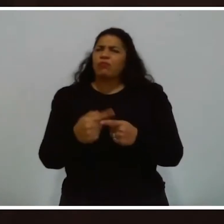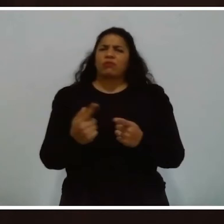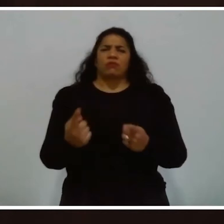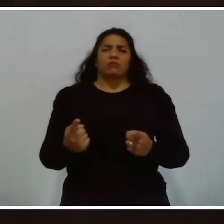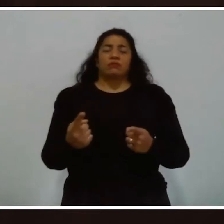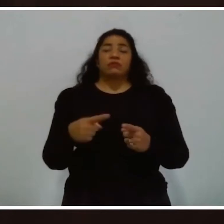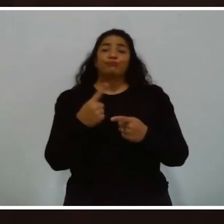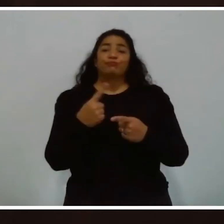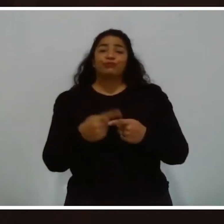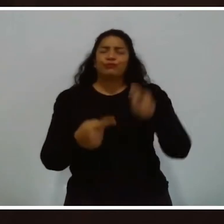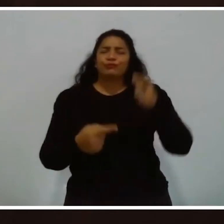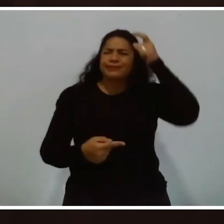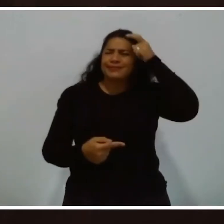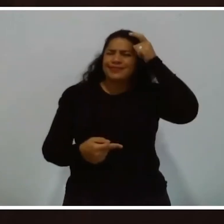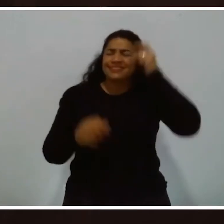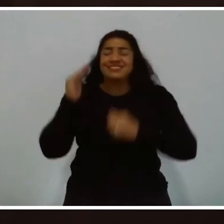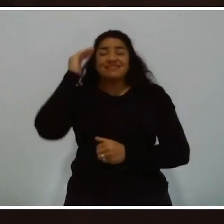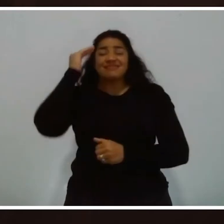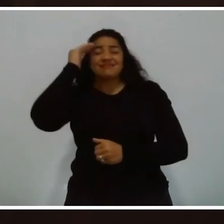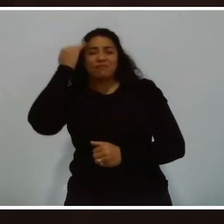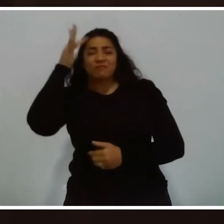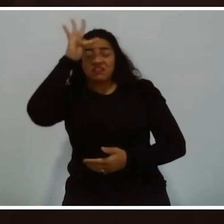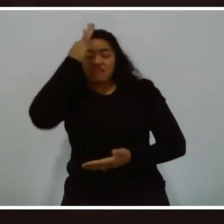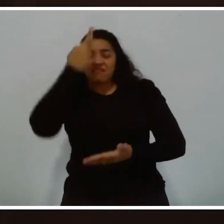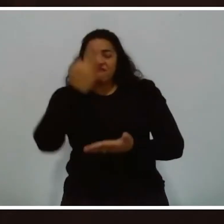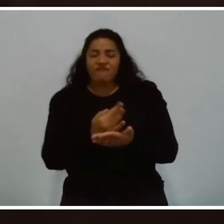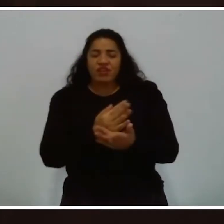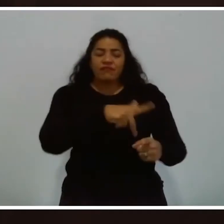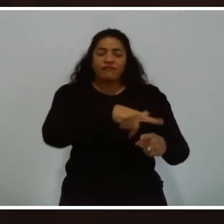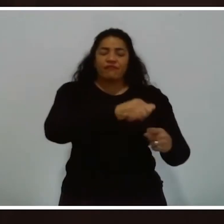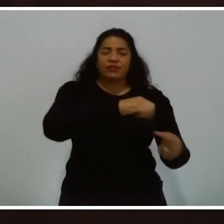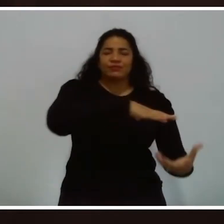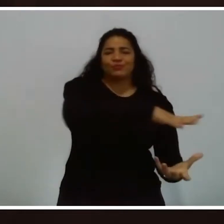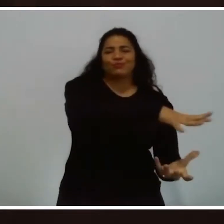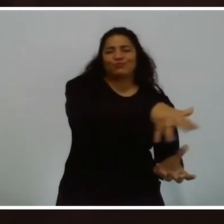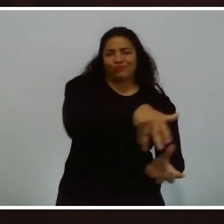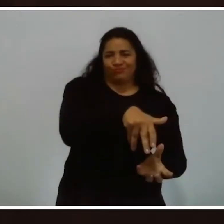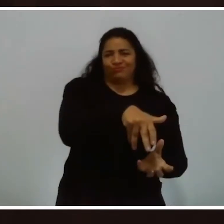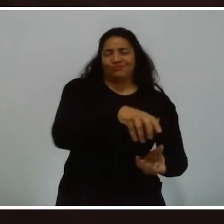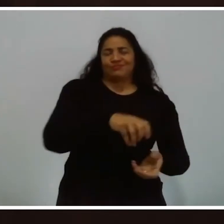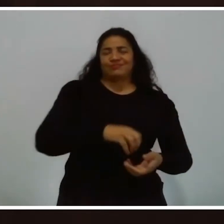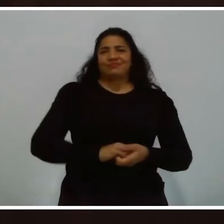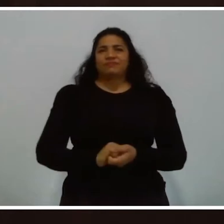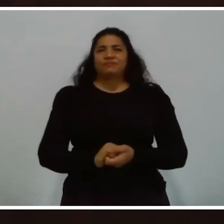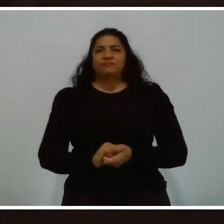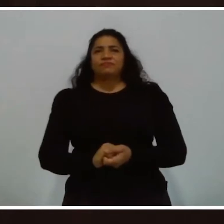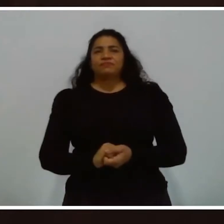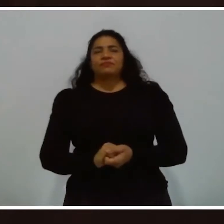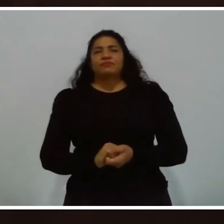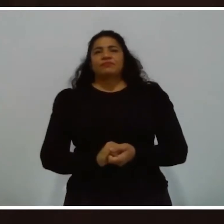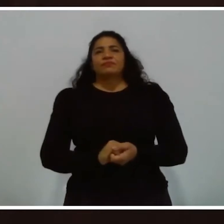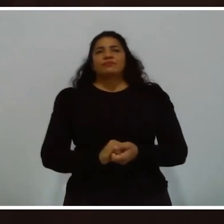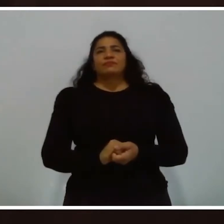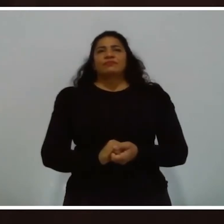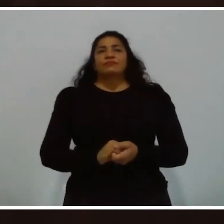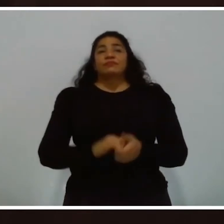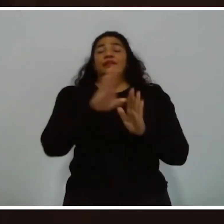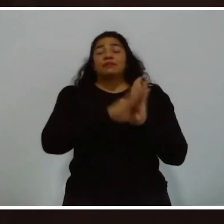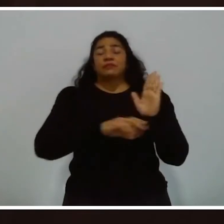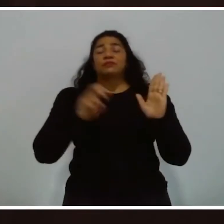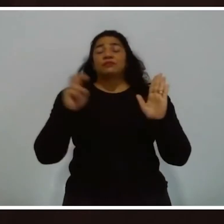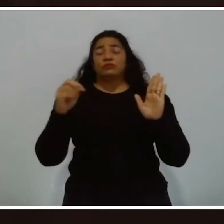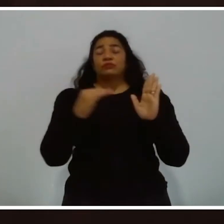ser Jesus, o Filho de Deus? Tá? Capítulo 5 ainda, versículo 20.